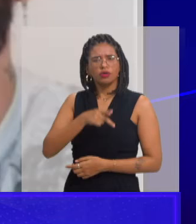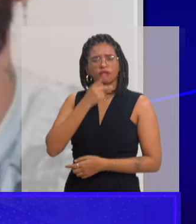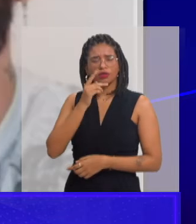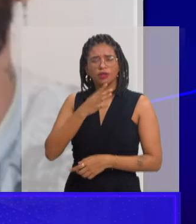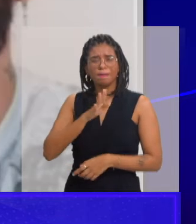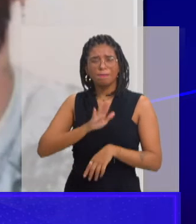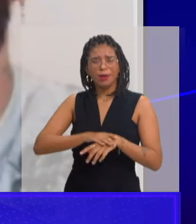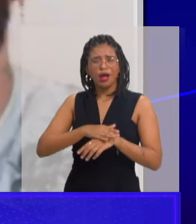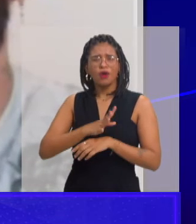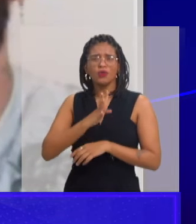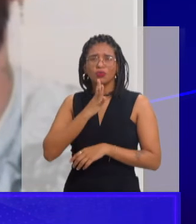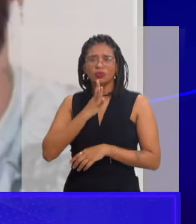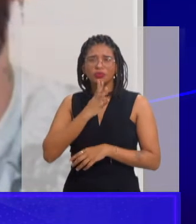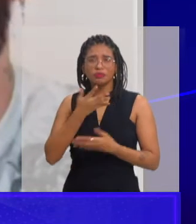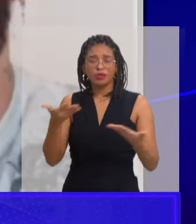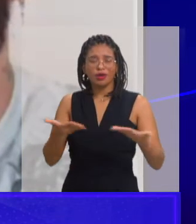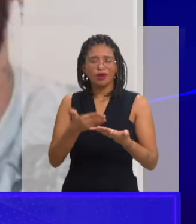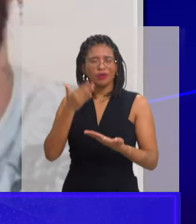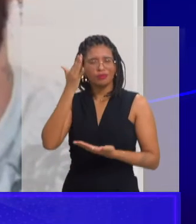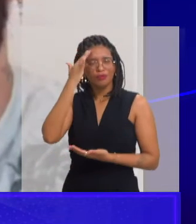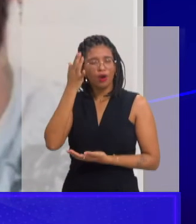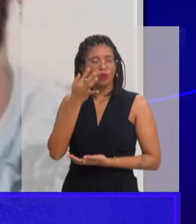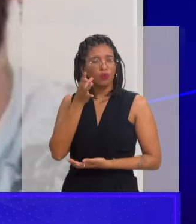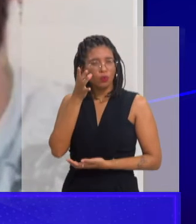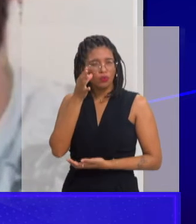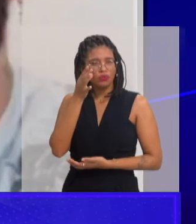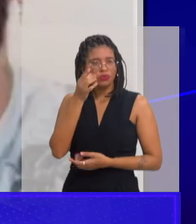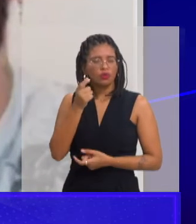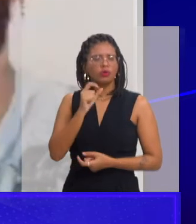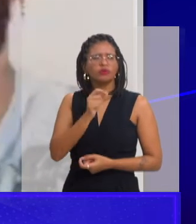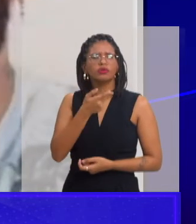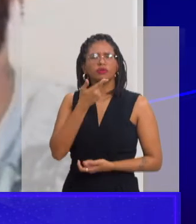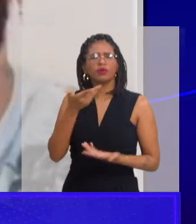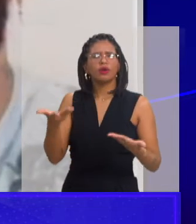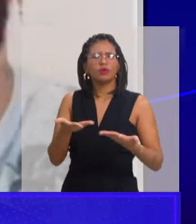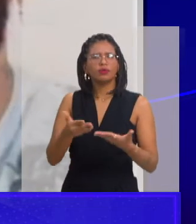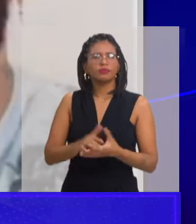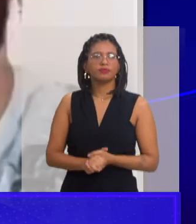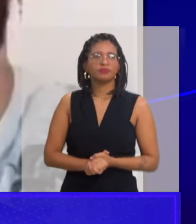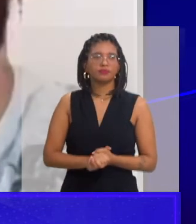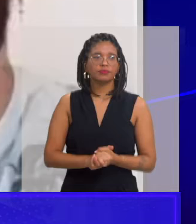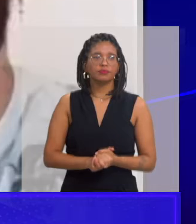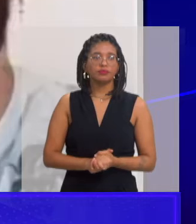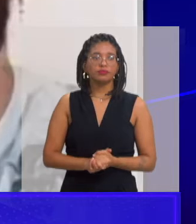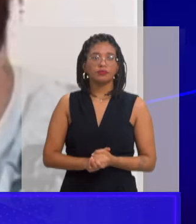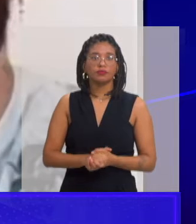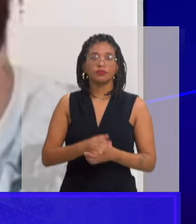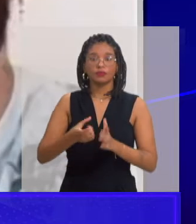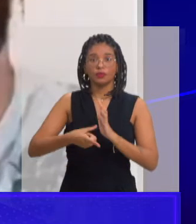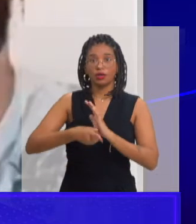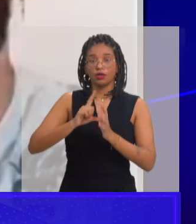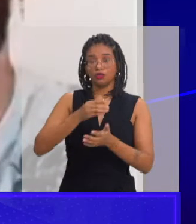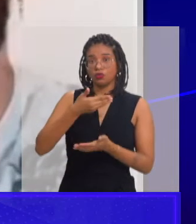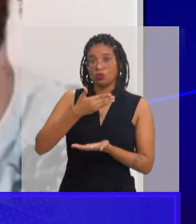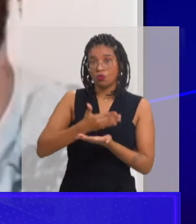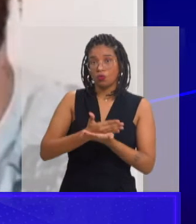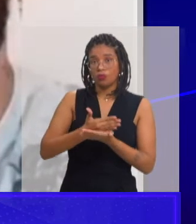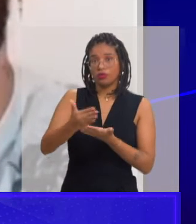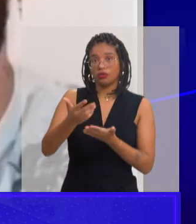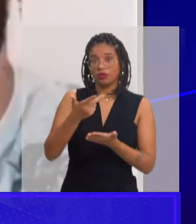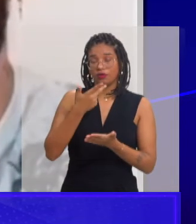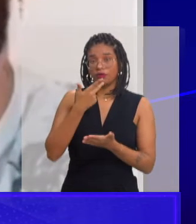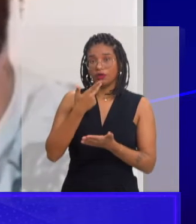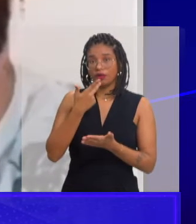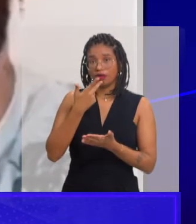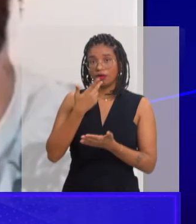Qual é essa tese aí? O que você defende? Você até falou um pouquinho sobre isso, mas eu gostaria de de ter um conhecimento mais aprofundado nesse momento. O que